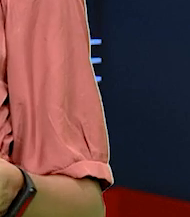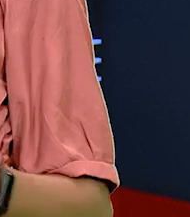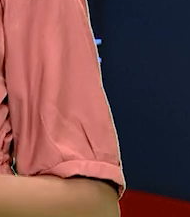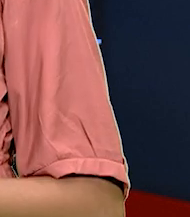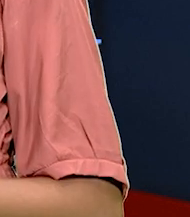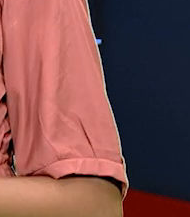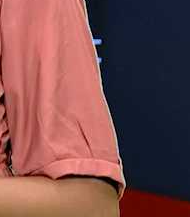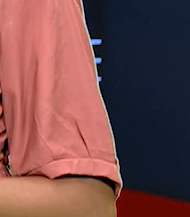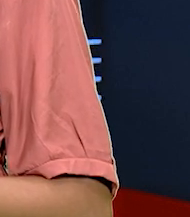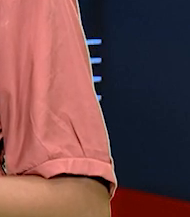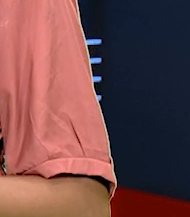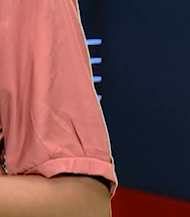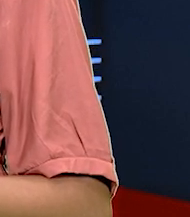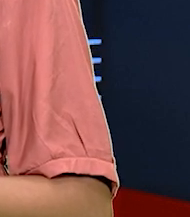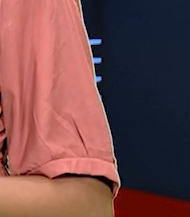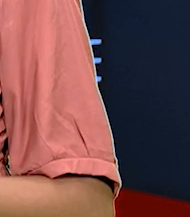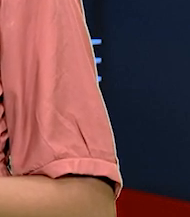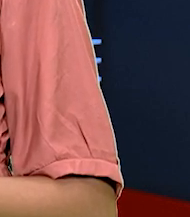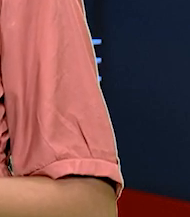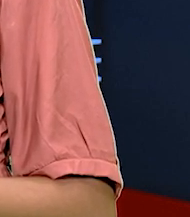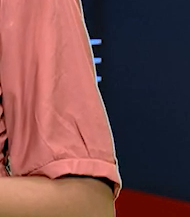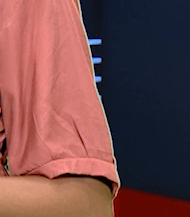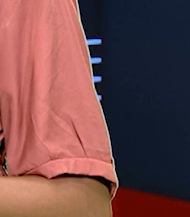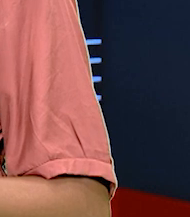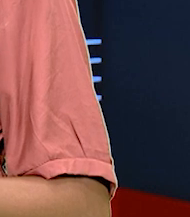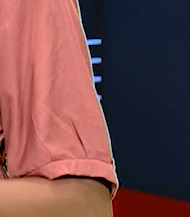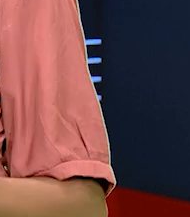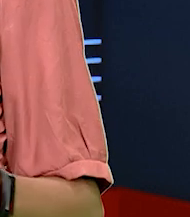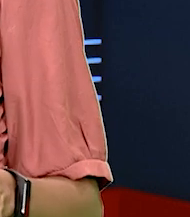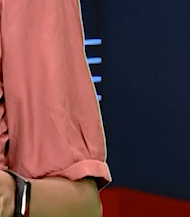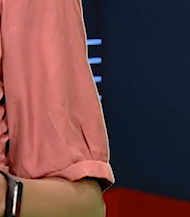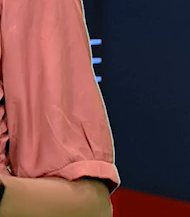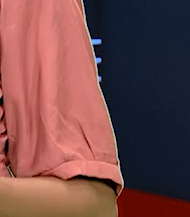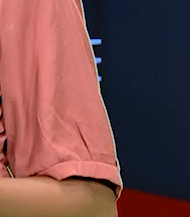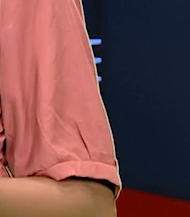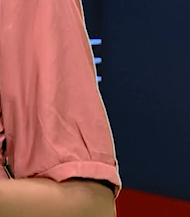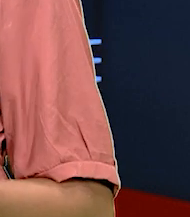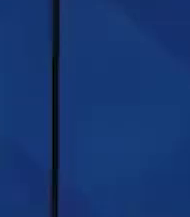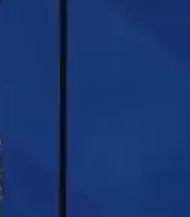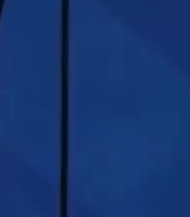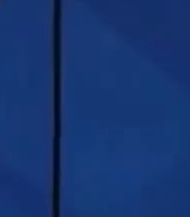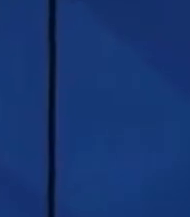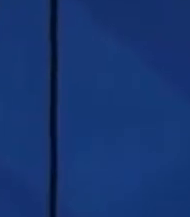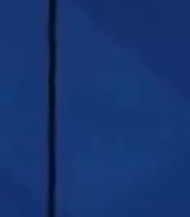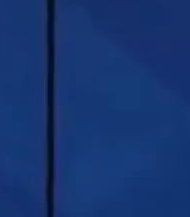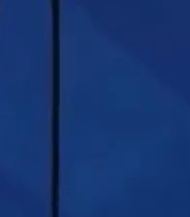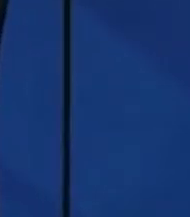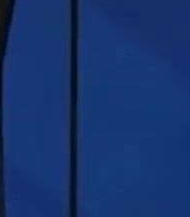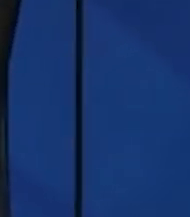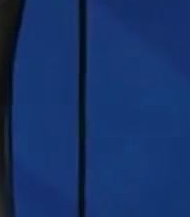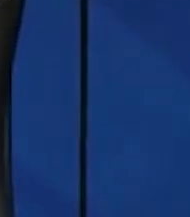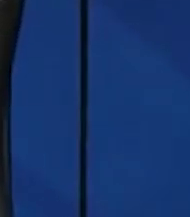2020. O governo estima que poderá abranger 720 mil trabalhadores. Aprovou o